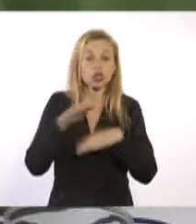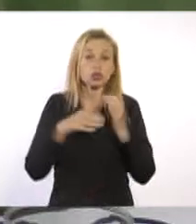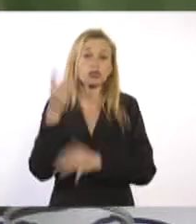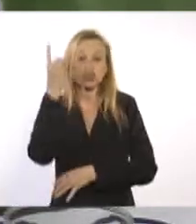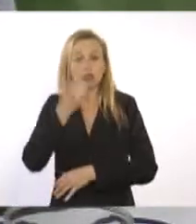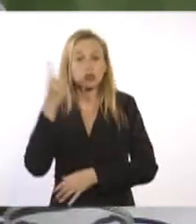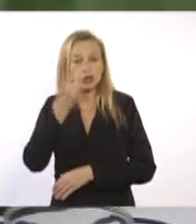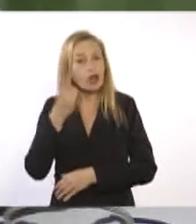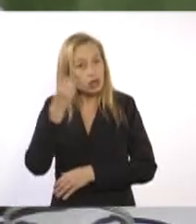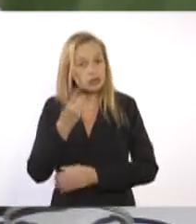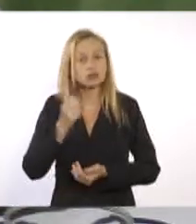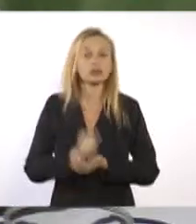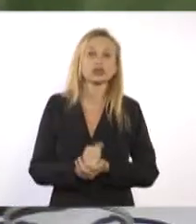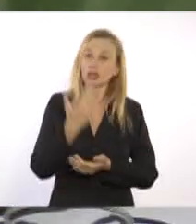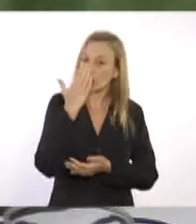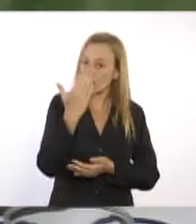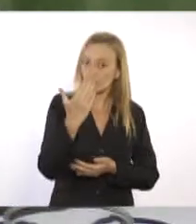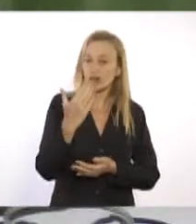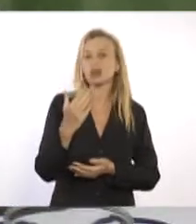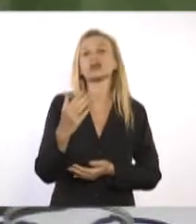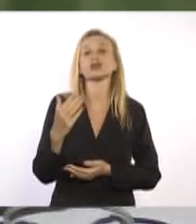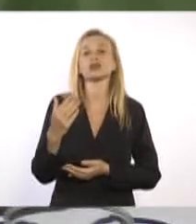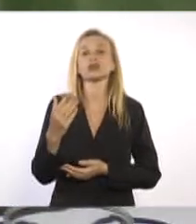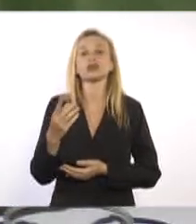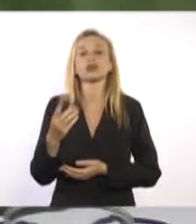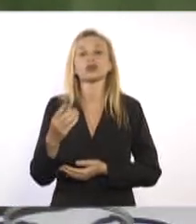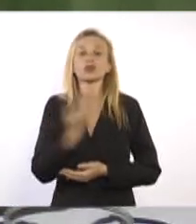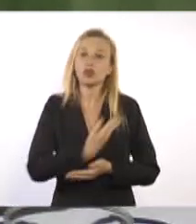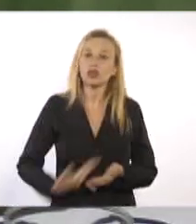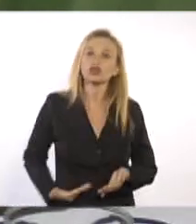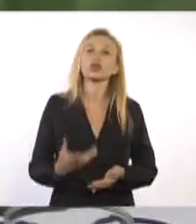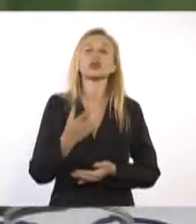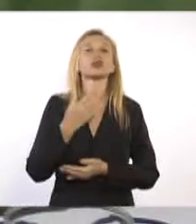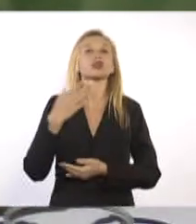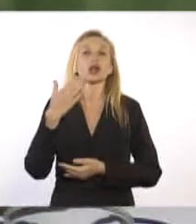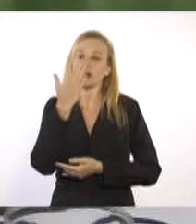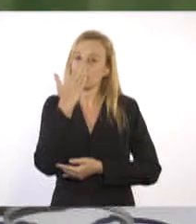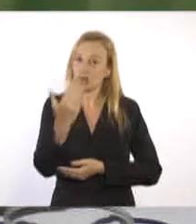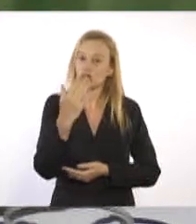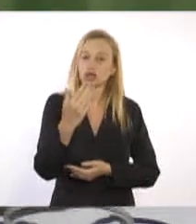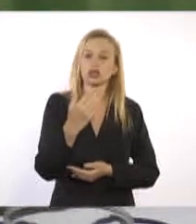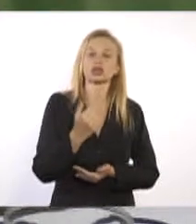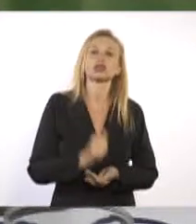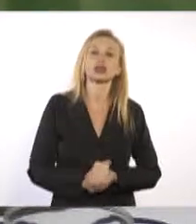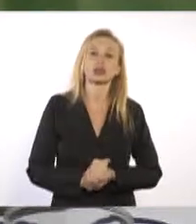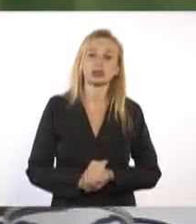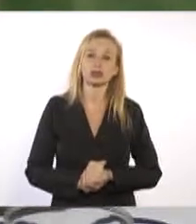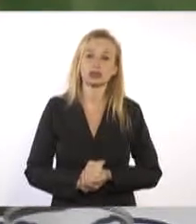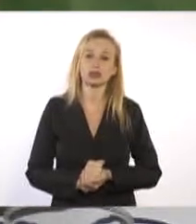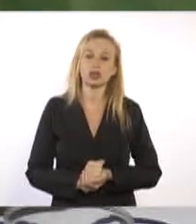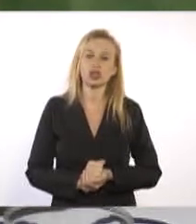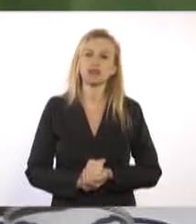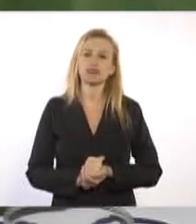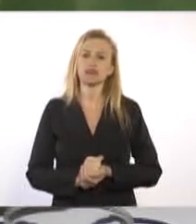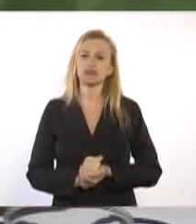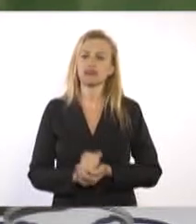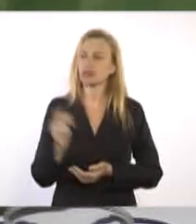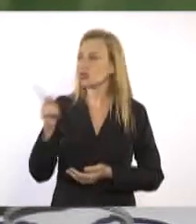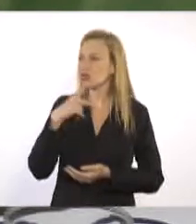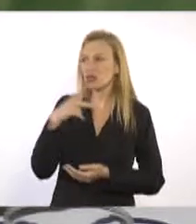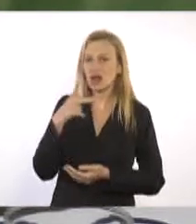frente do governador, na frente do líder do governo, e esta afirmação do presidente da Casa durante a ordem do dia não foi contestada pelo governo em